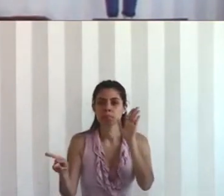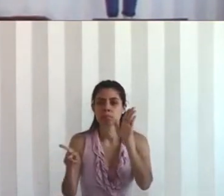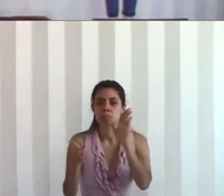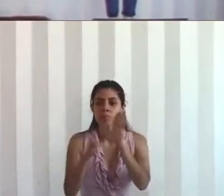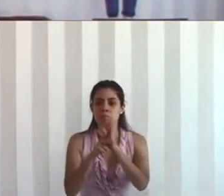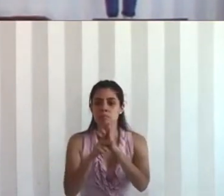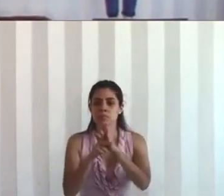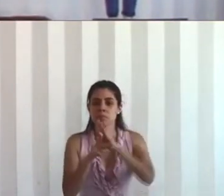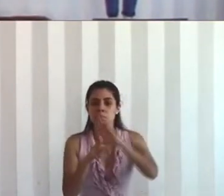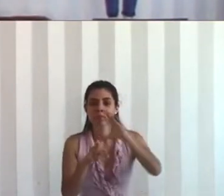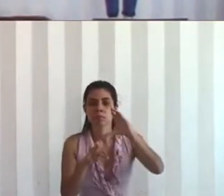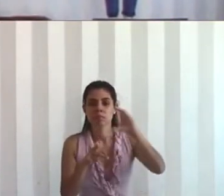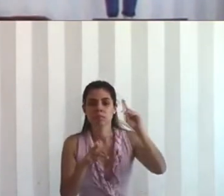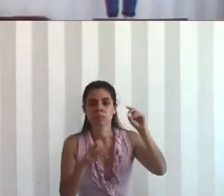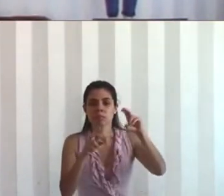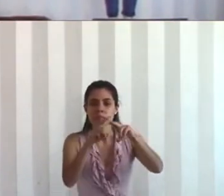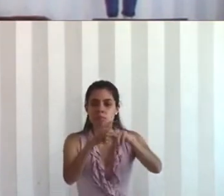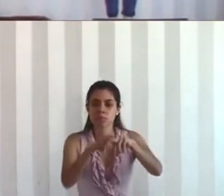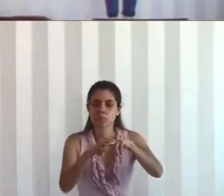Porque dele, por